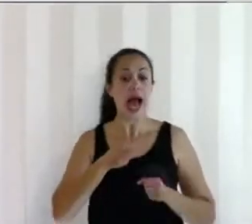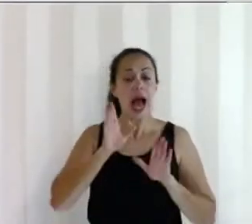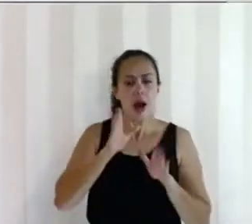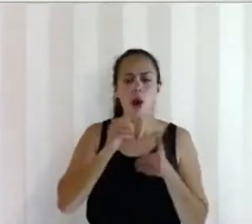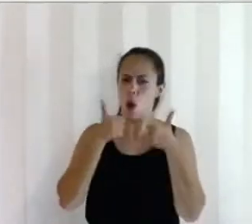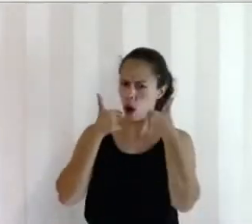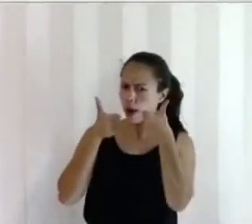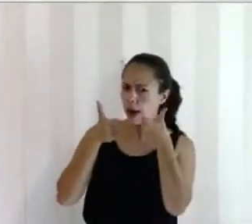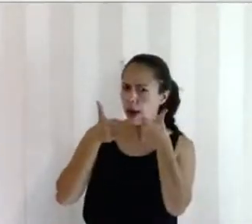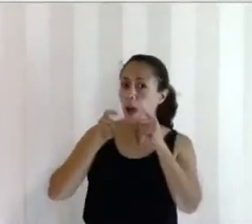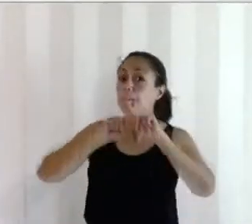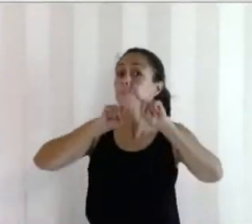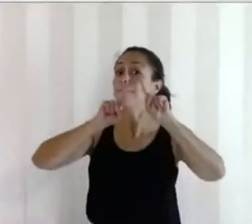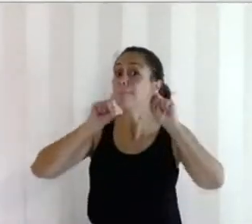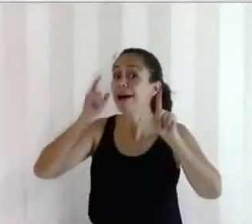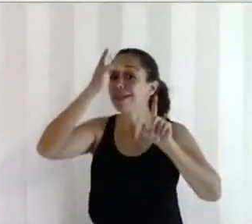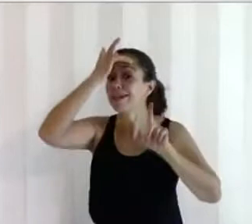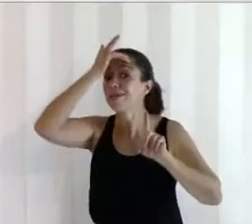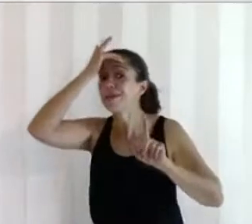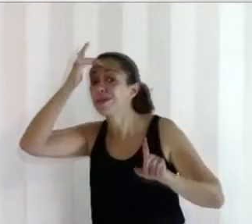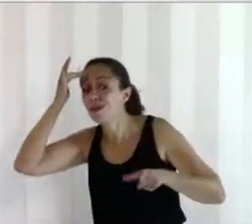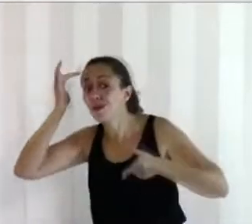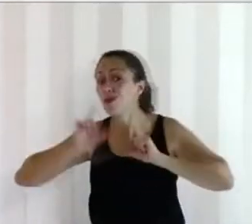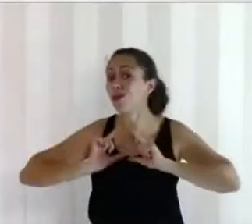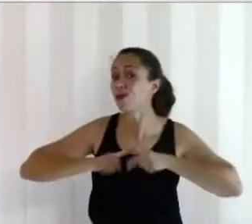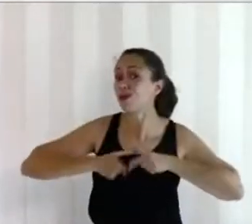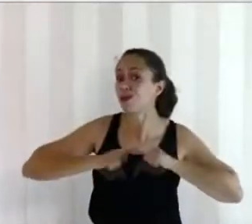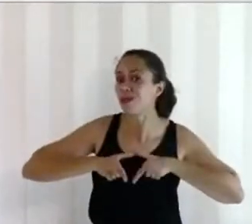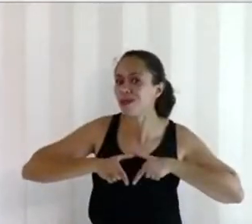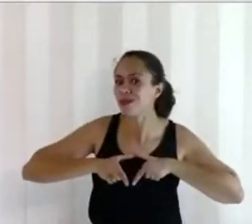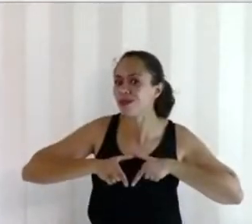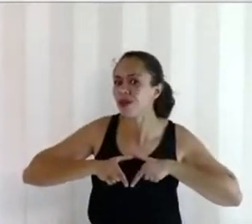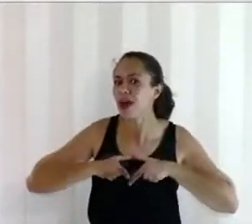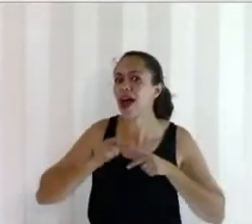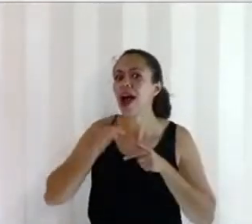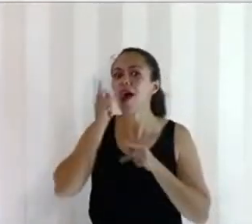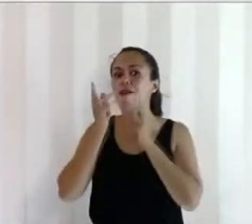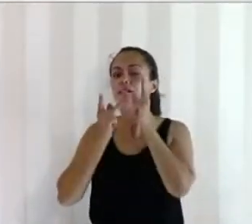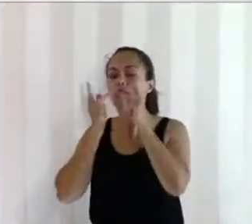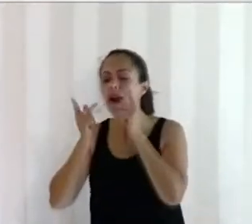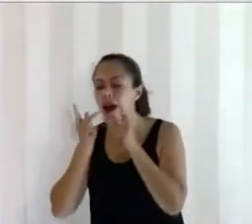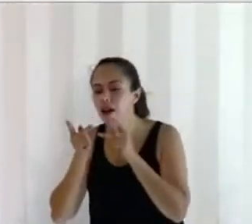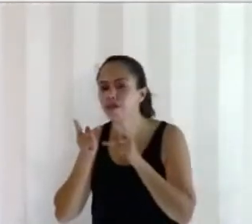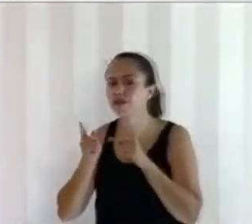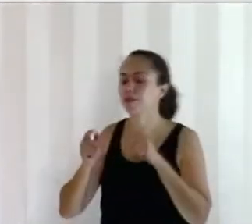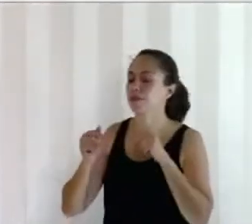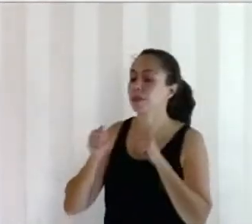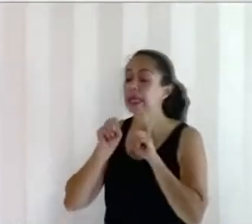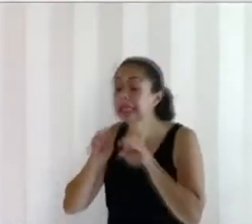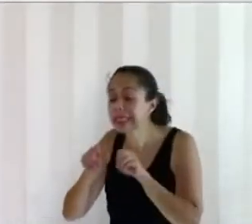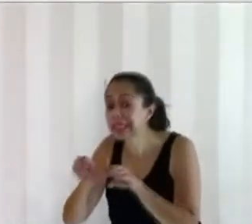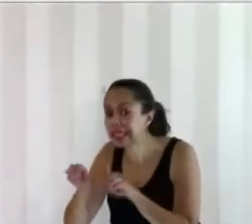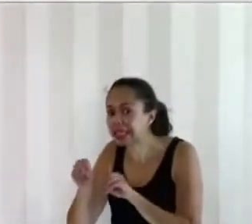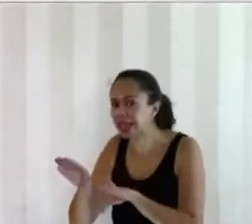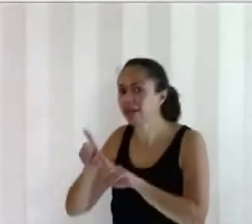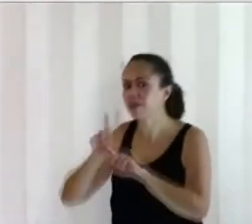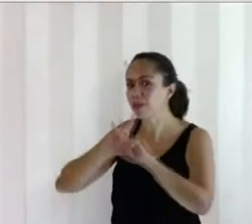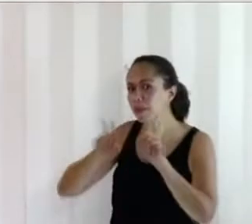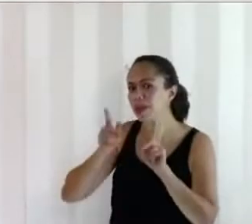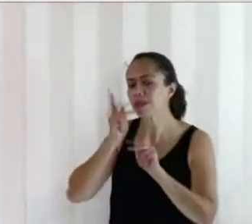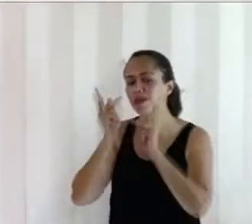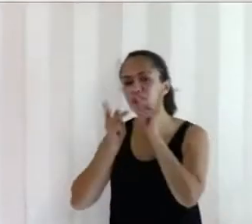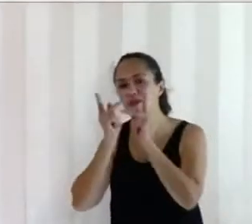de pais para filhos, e estes ensinos comentados eram levados ao